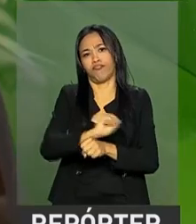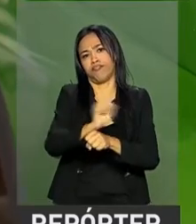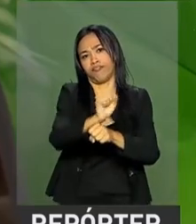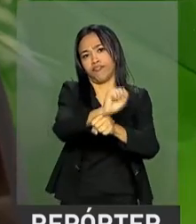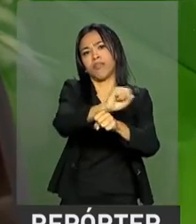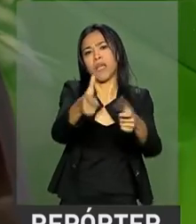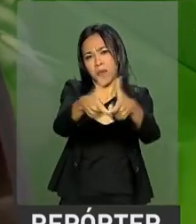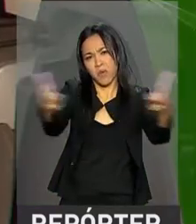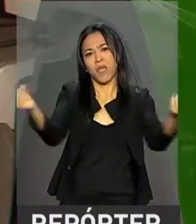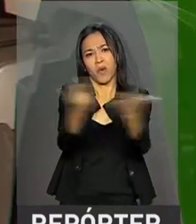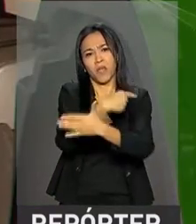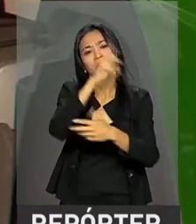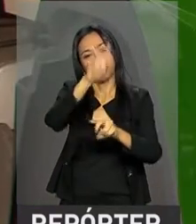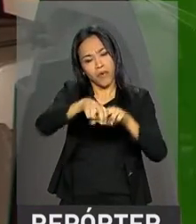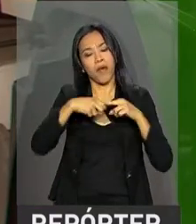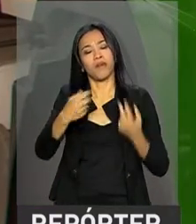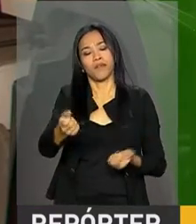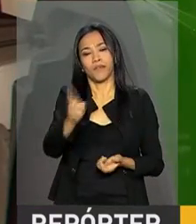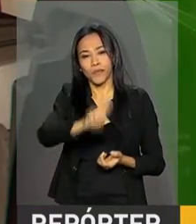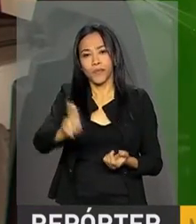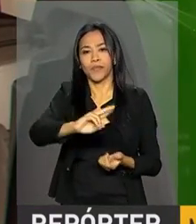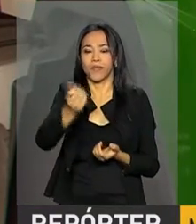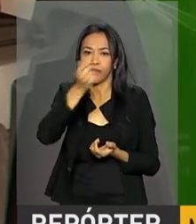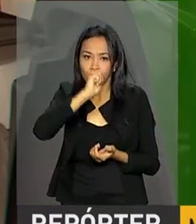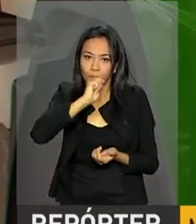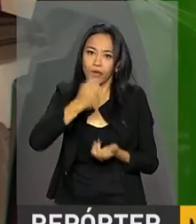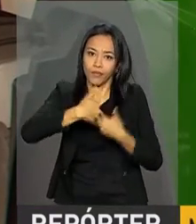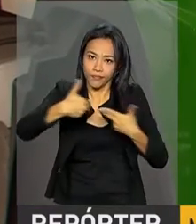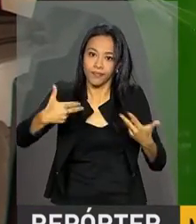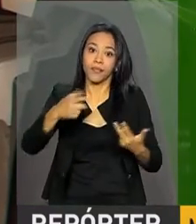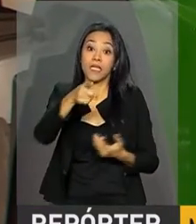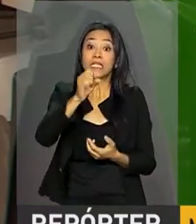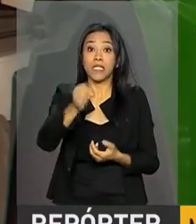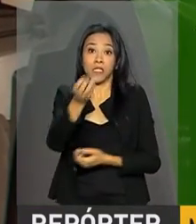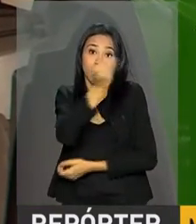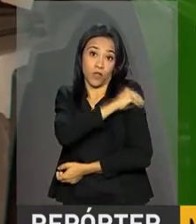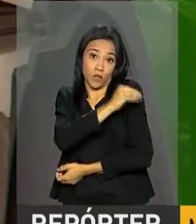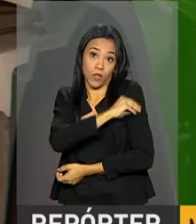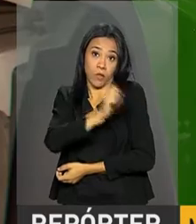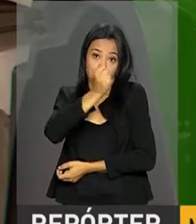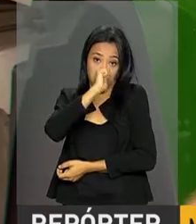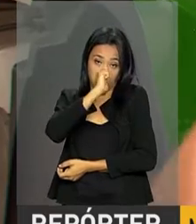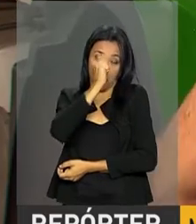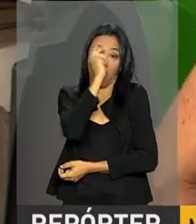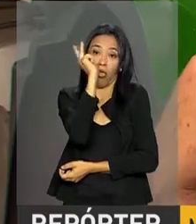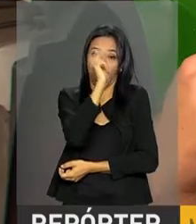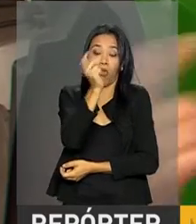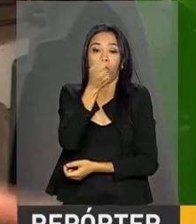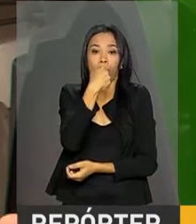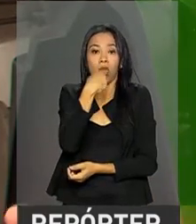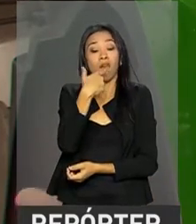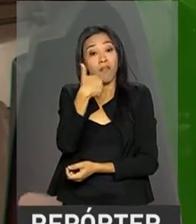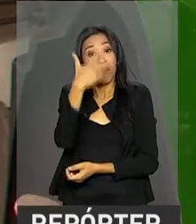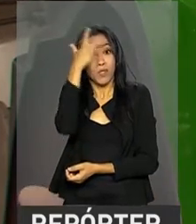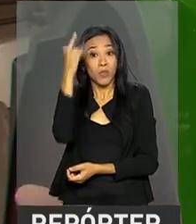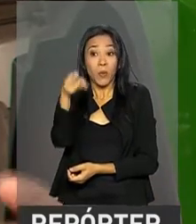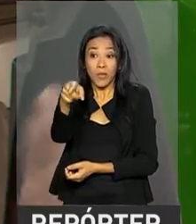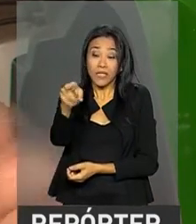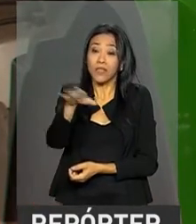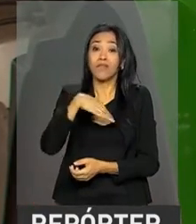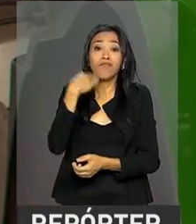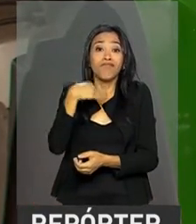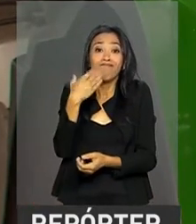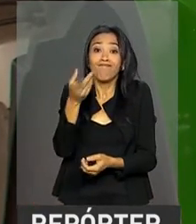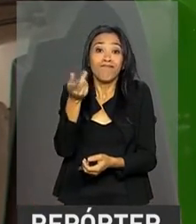usaram drogas tocou jogador do chelsea do acidente se ele estiver alcoolizado se tivesse jogado ele vai levar pessoas inocentes junto também